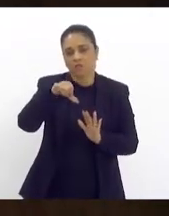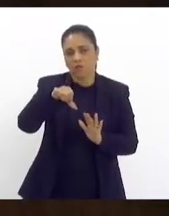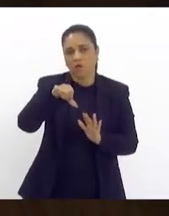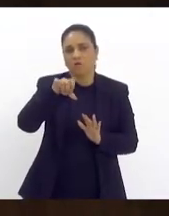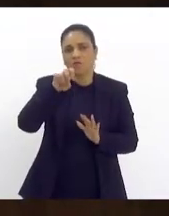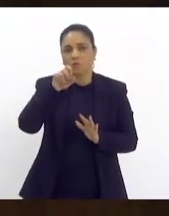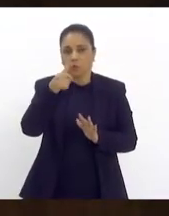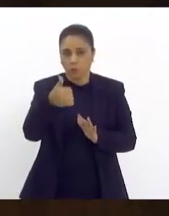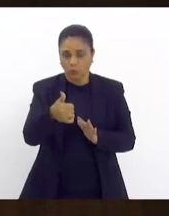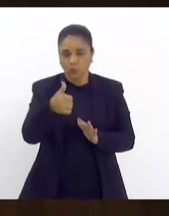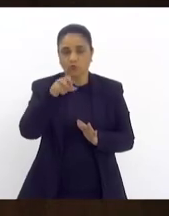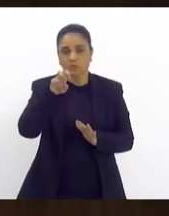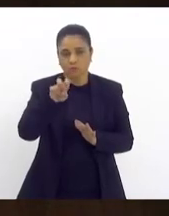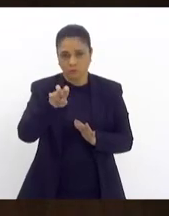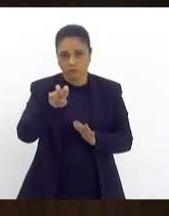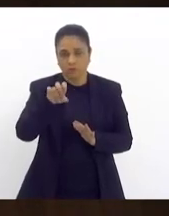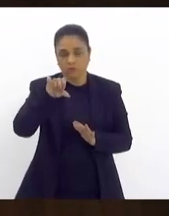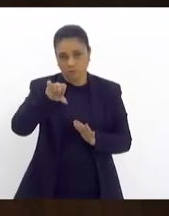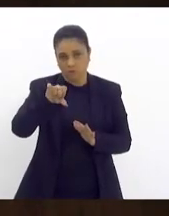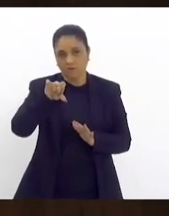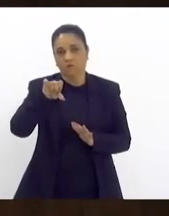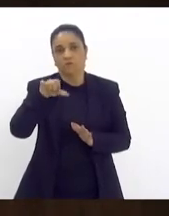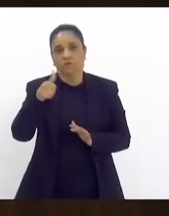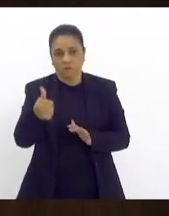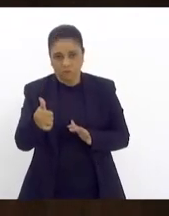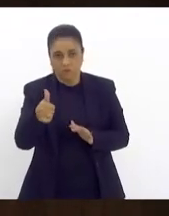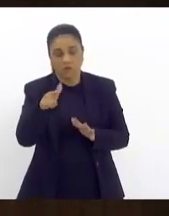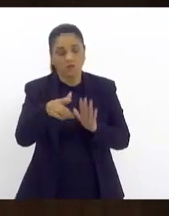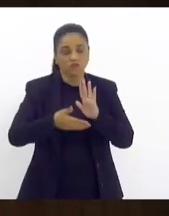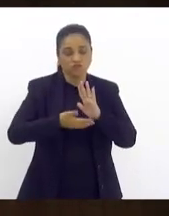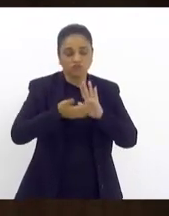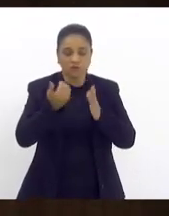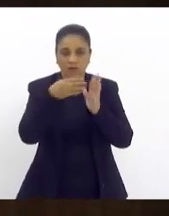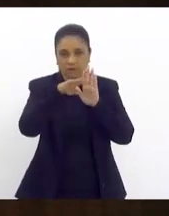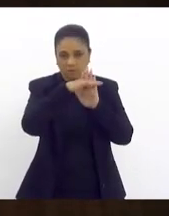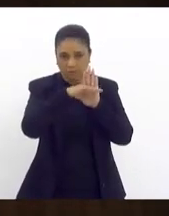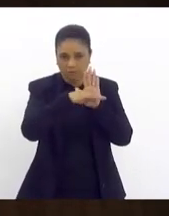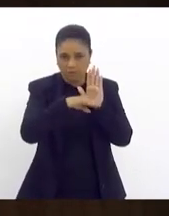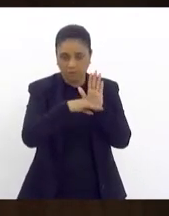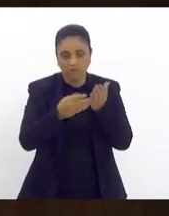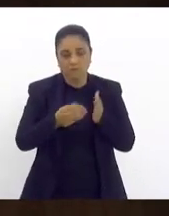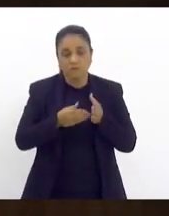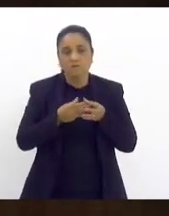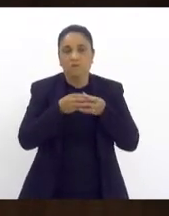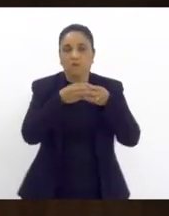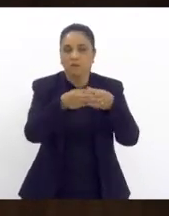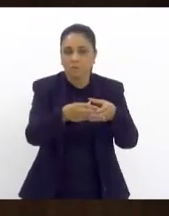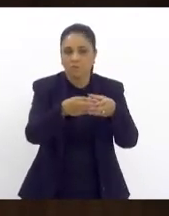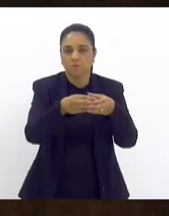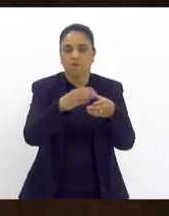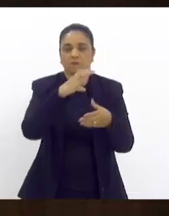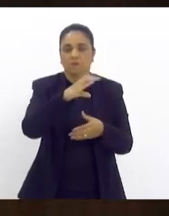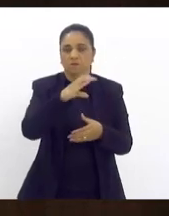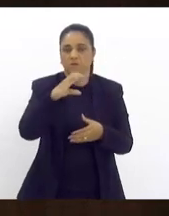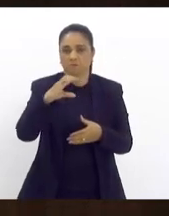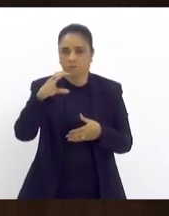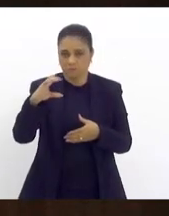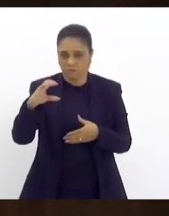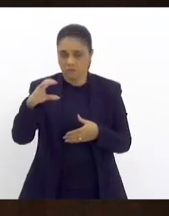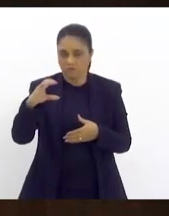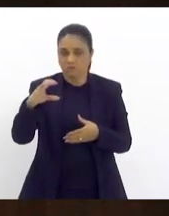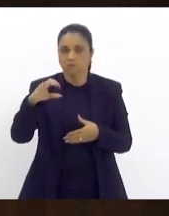sujeira vossa excelência se podia retirar o de pau tem caminhar CJ para verificar da